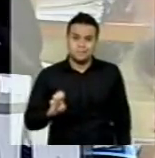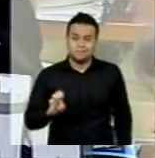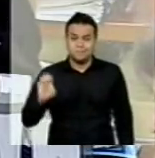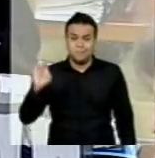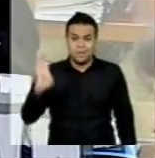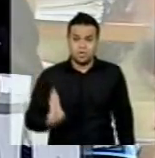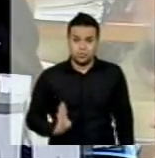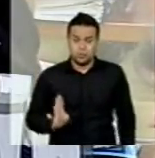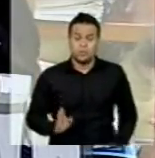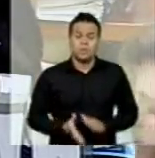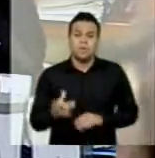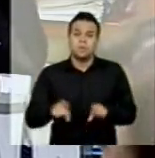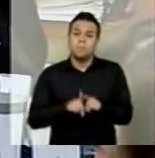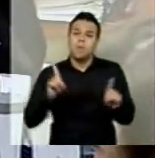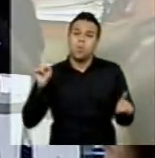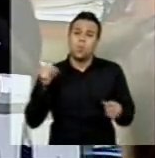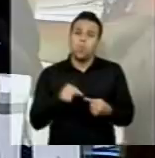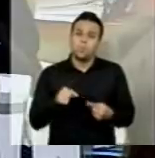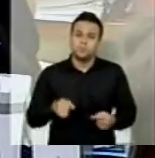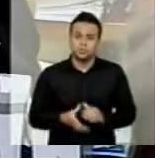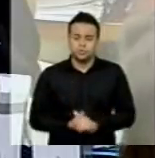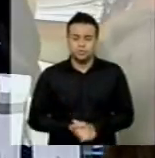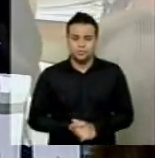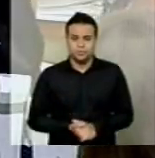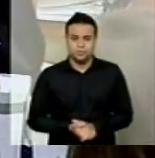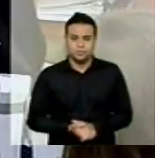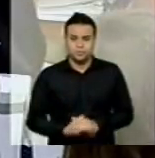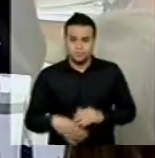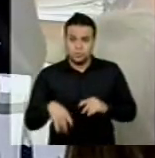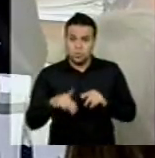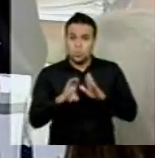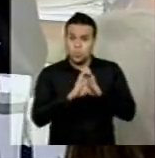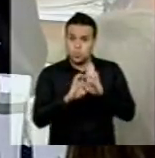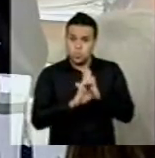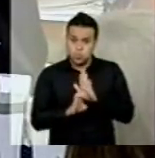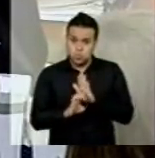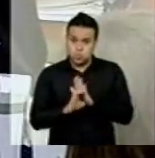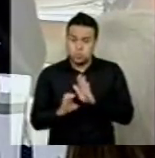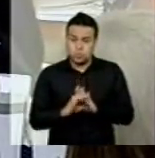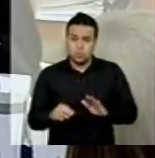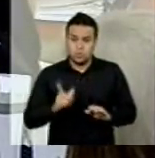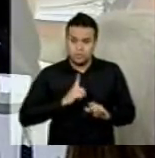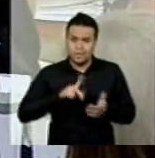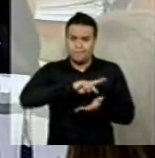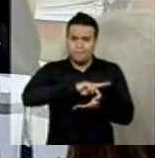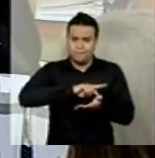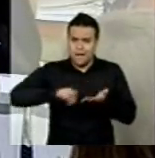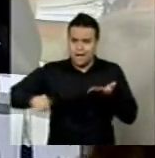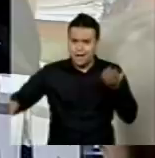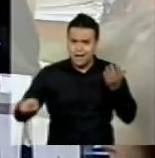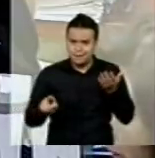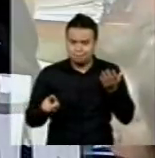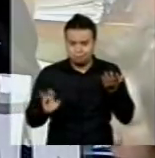cujos objetivos estatutários compreendem, entre as suas diversas finalidades,